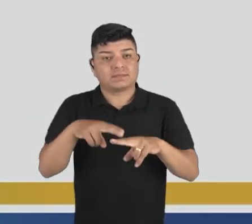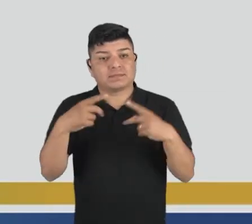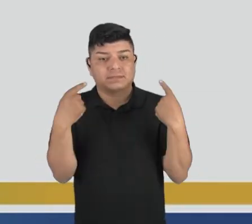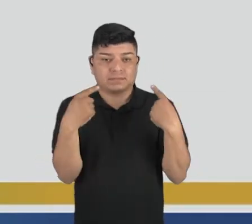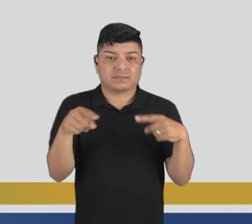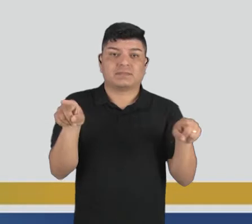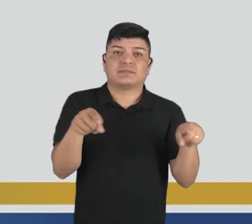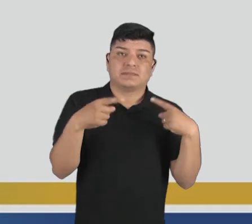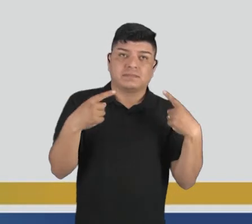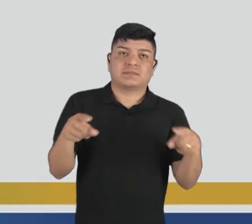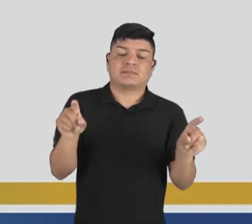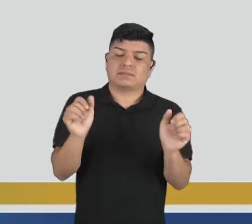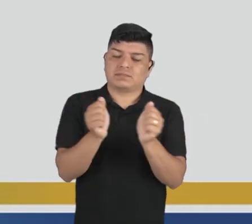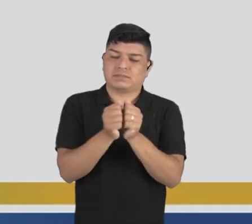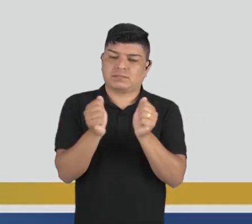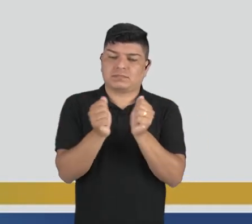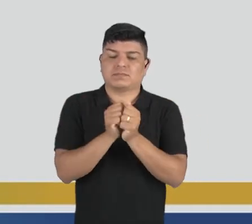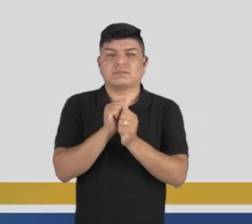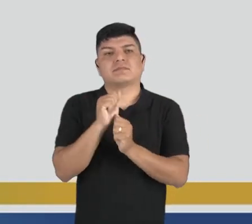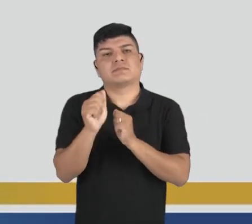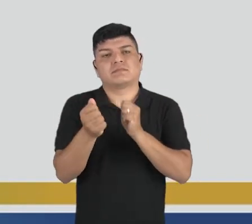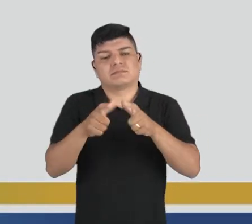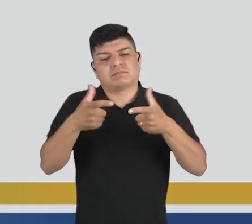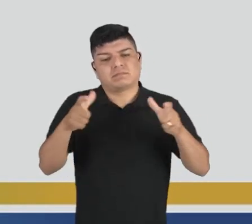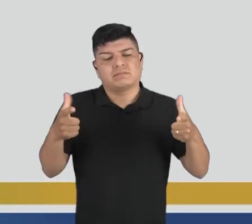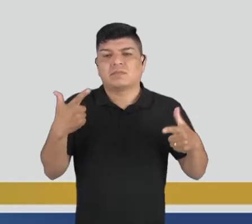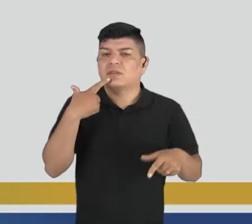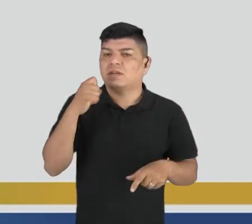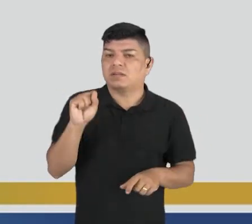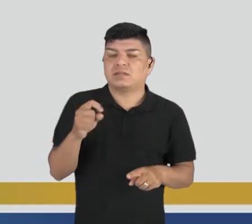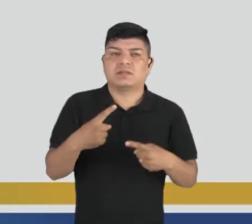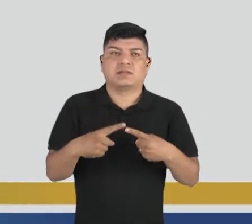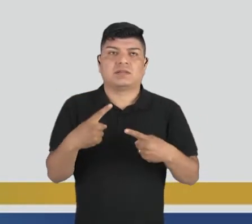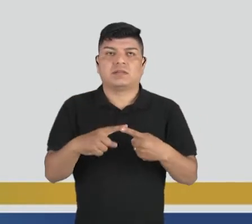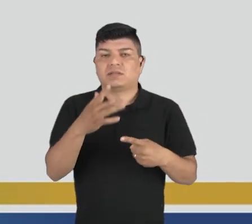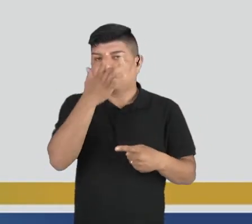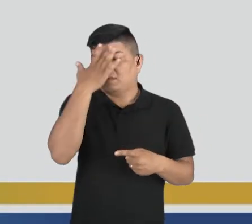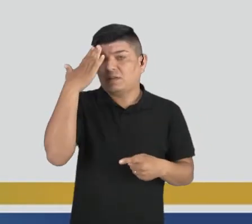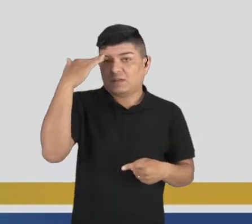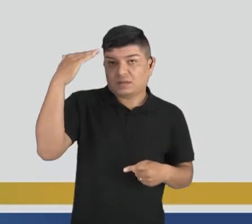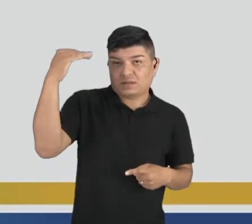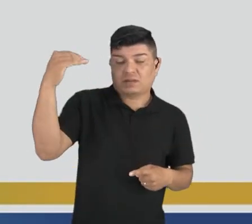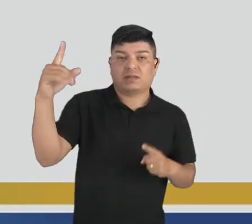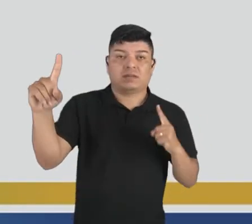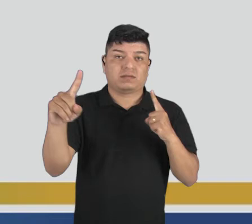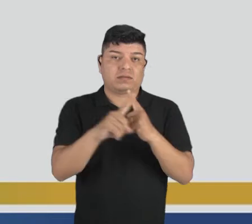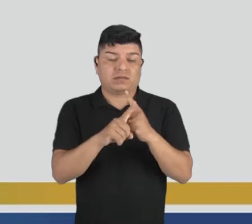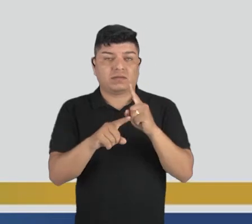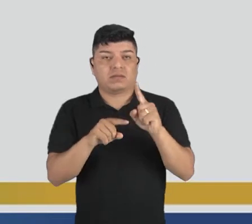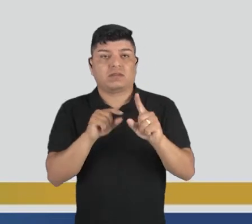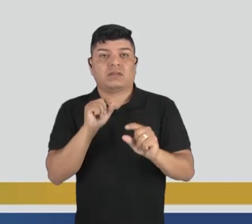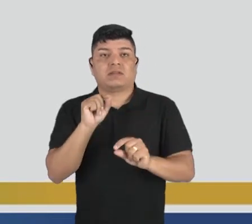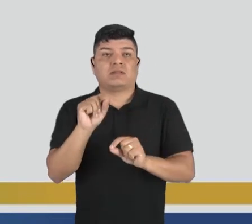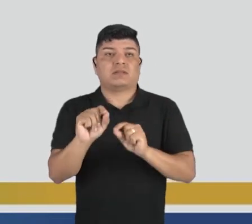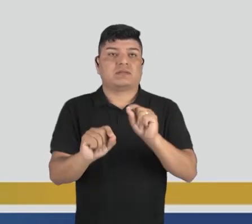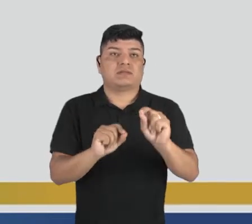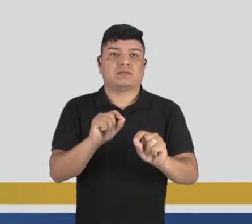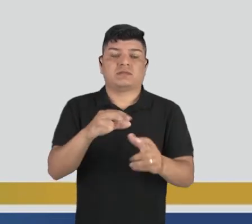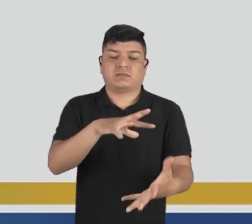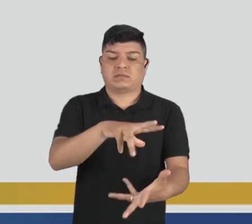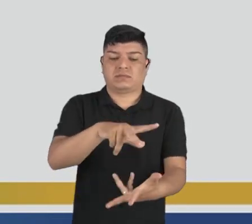também faz muito parte, né, dessa questão da expansão da língua. Até porque os artistas, ele alcançam